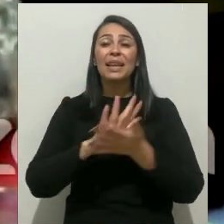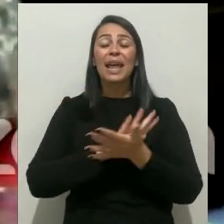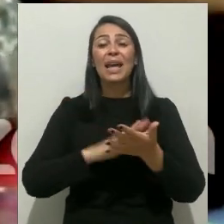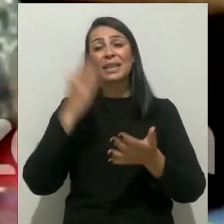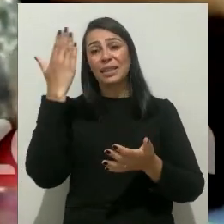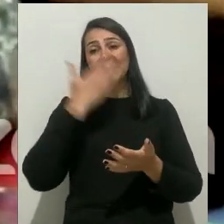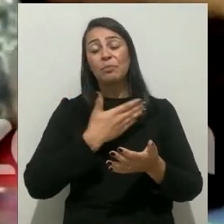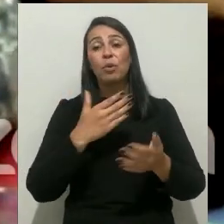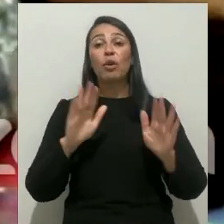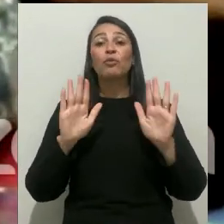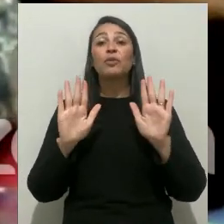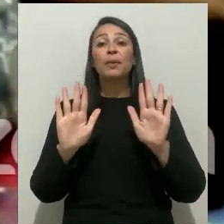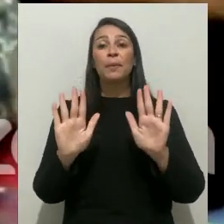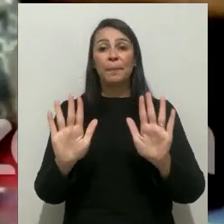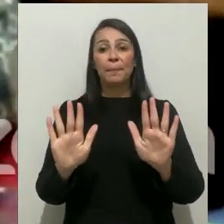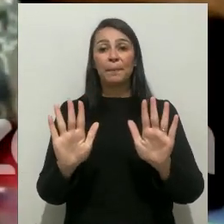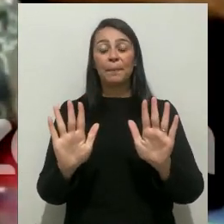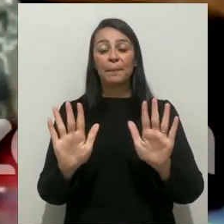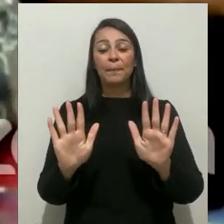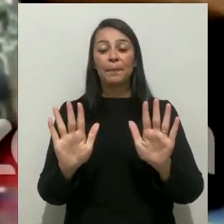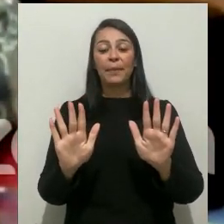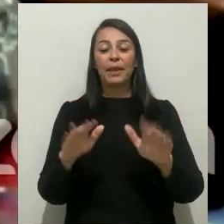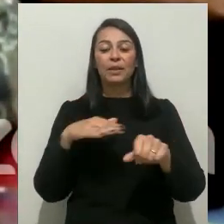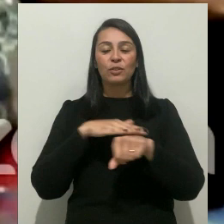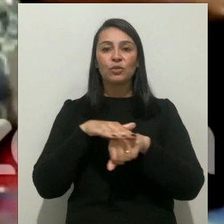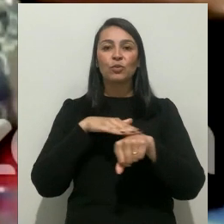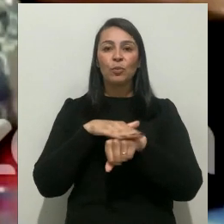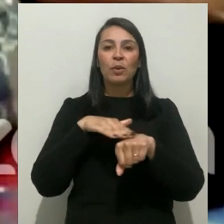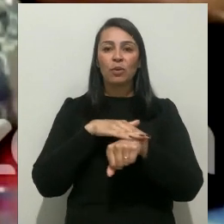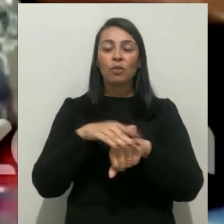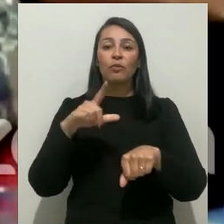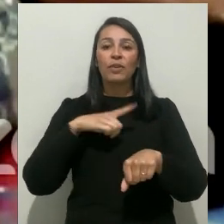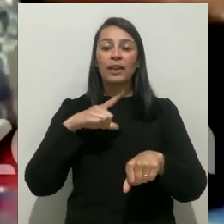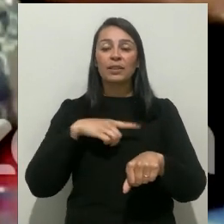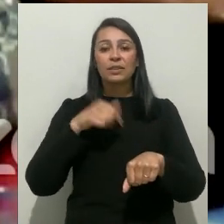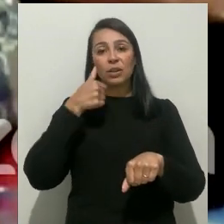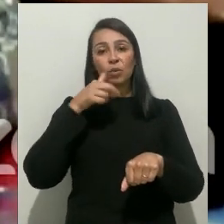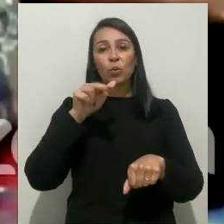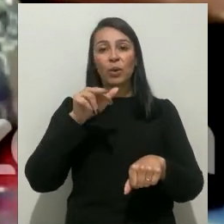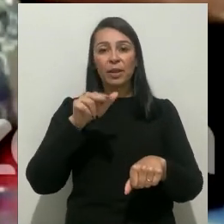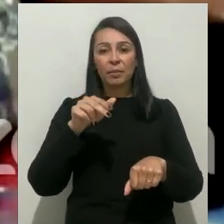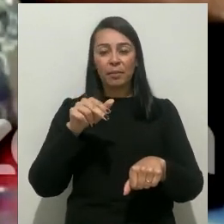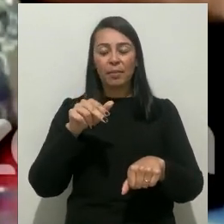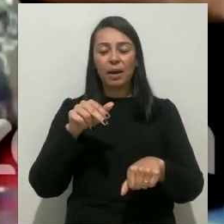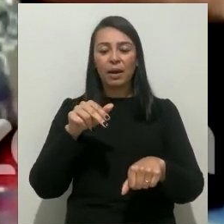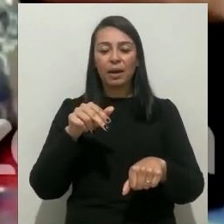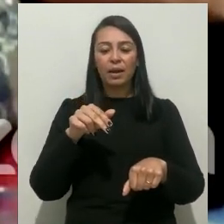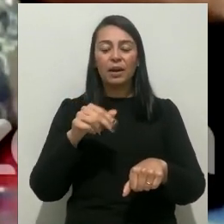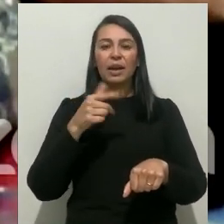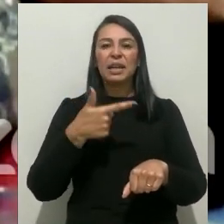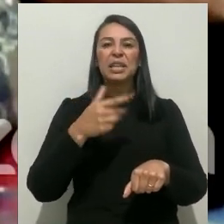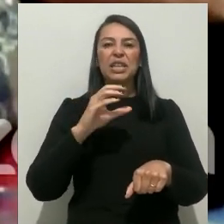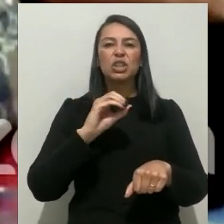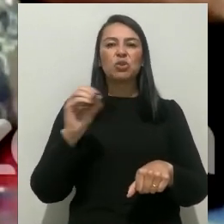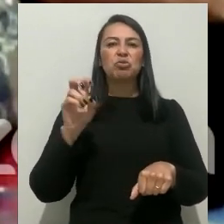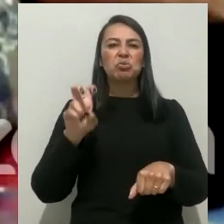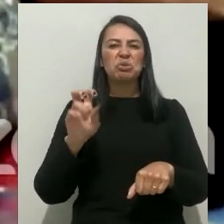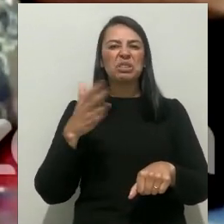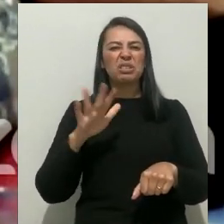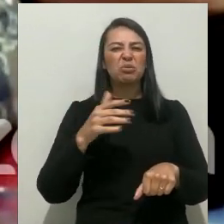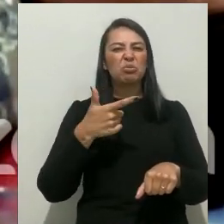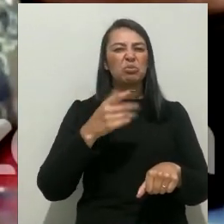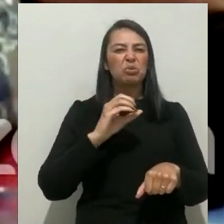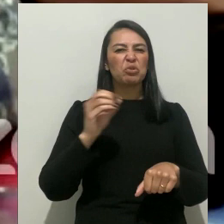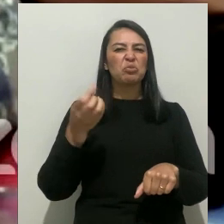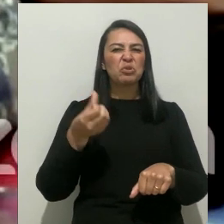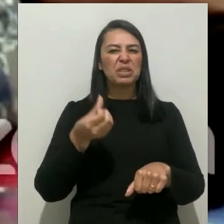foto. Mas, numa conversa que eu tive com a irmã, a última chanceler, em 2005, 2006,